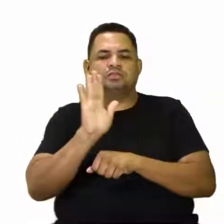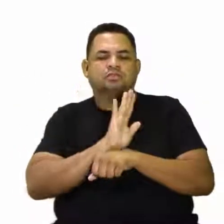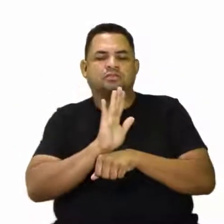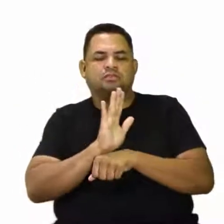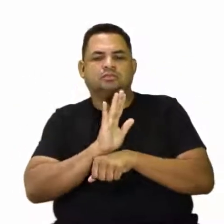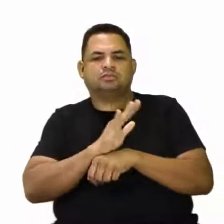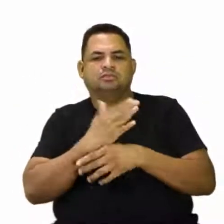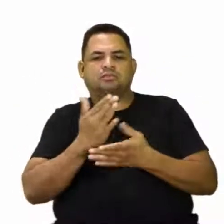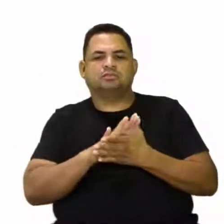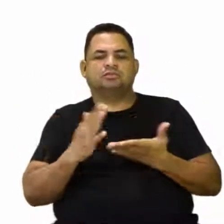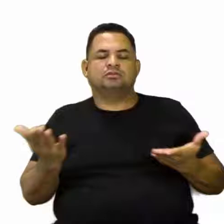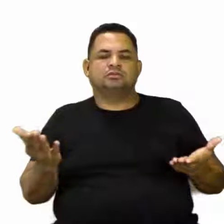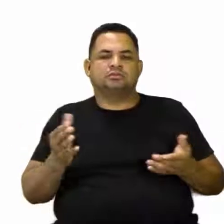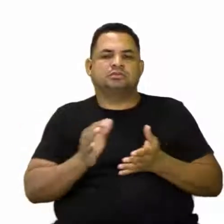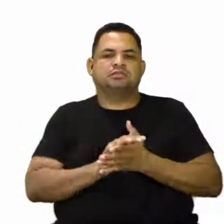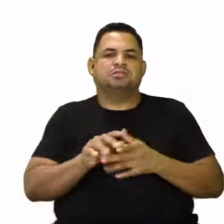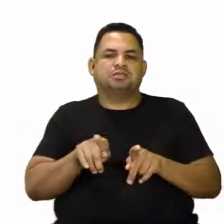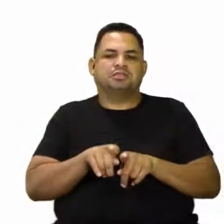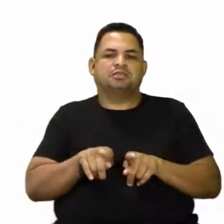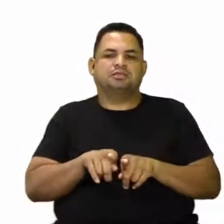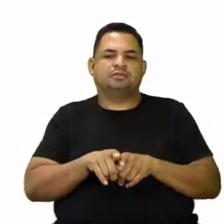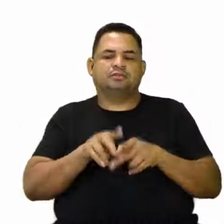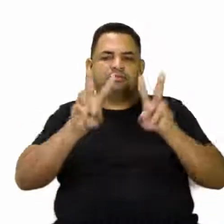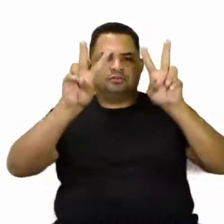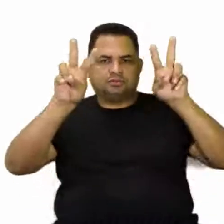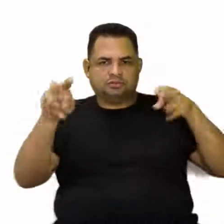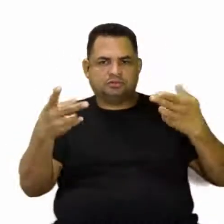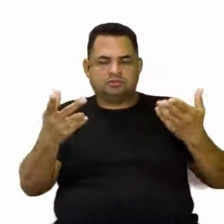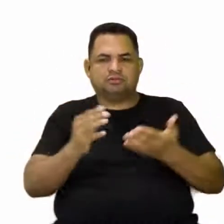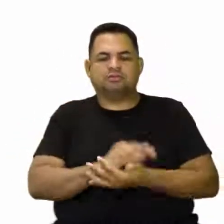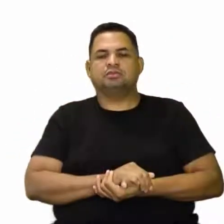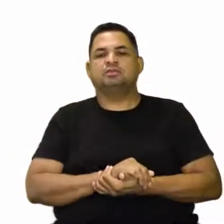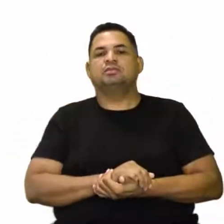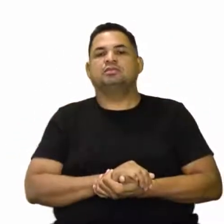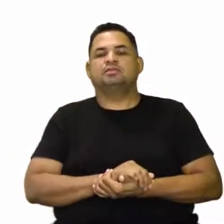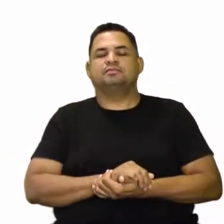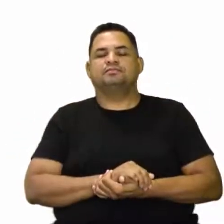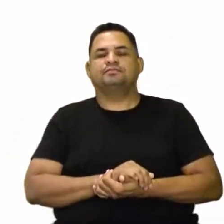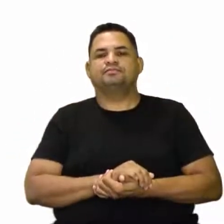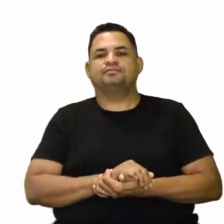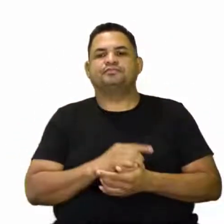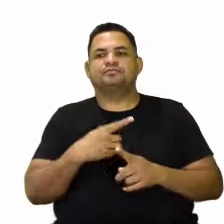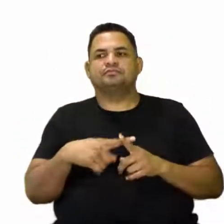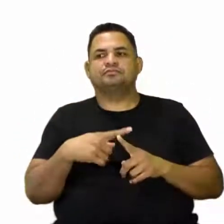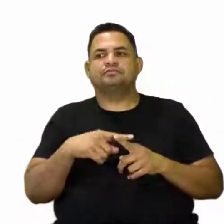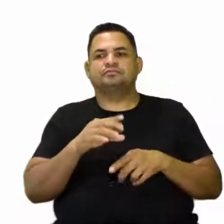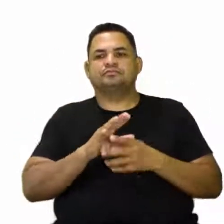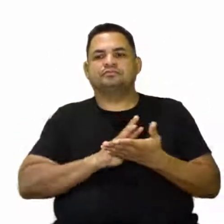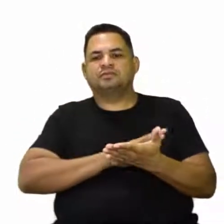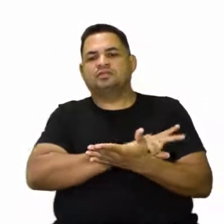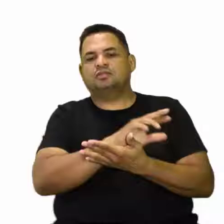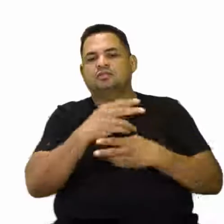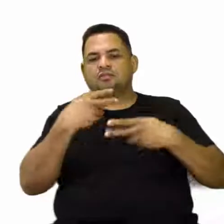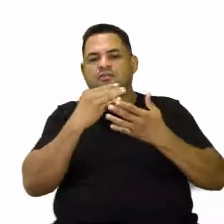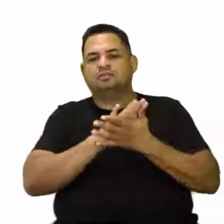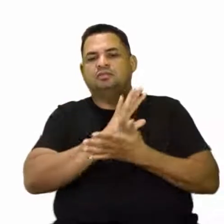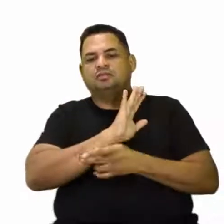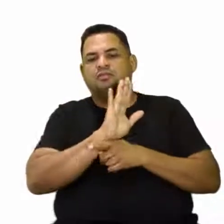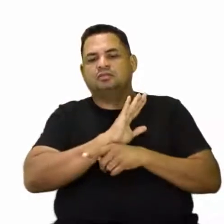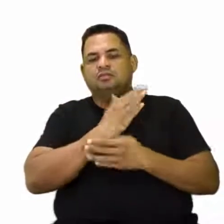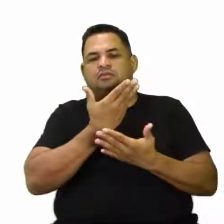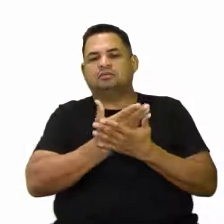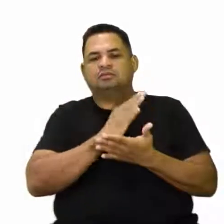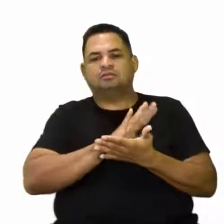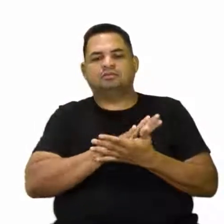Que decepção. É verdade. O título, não é? Até porque muitos filmes estrangeiros, a